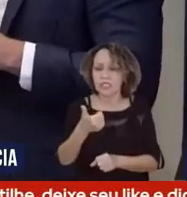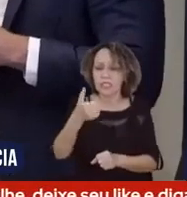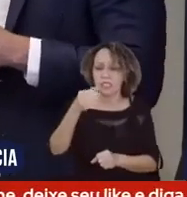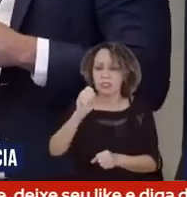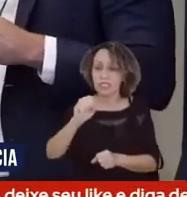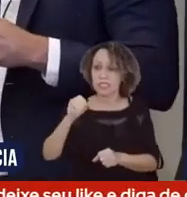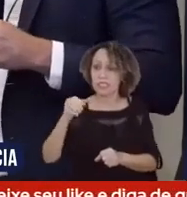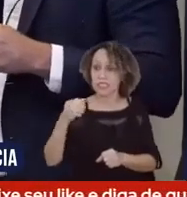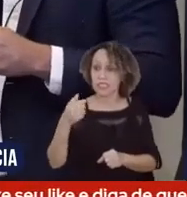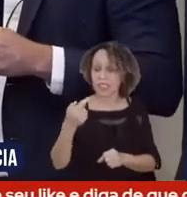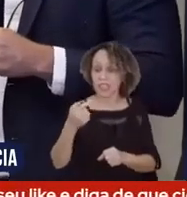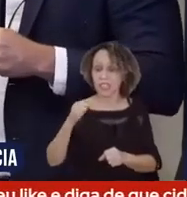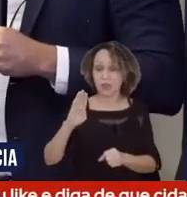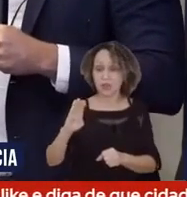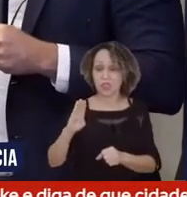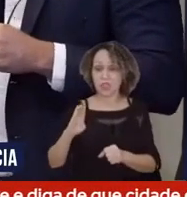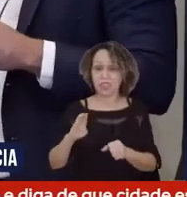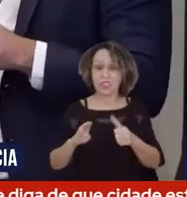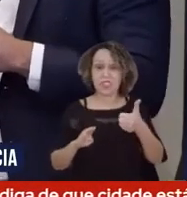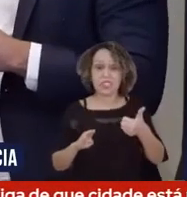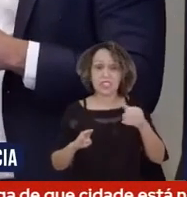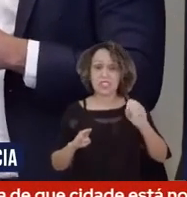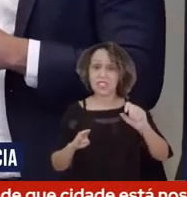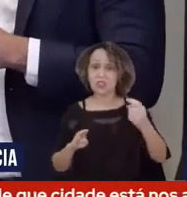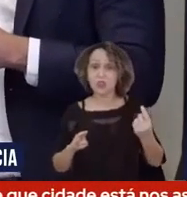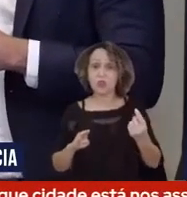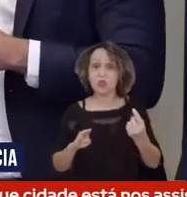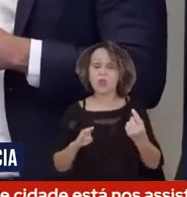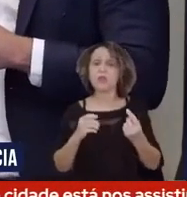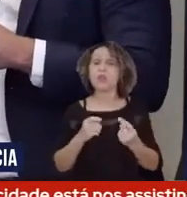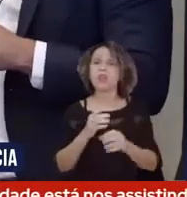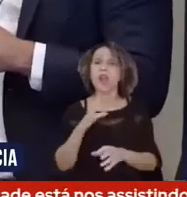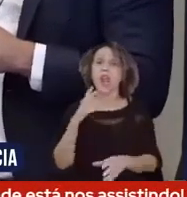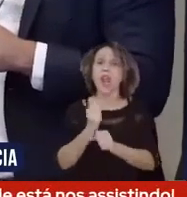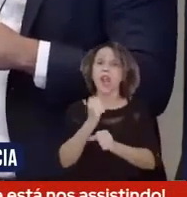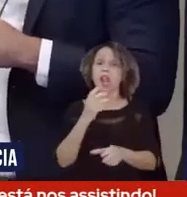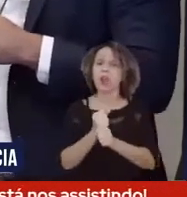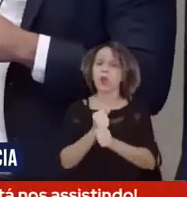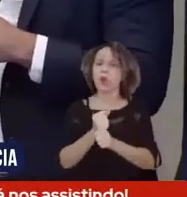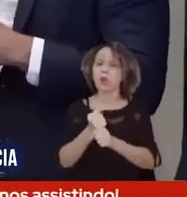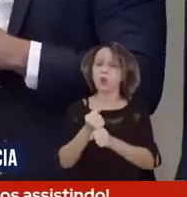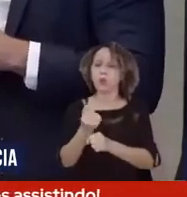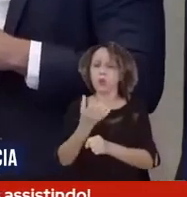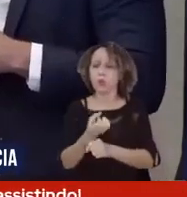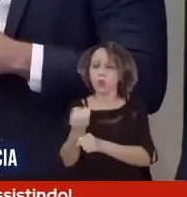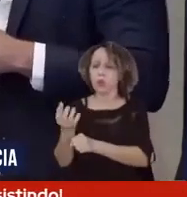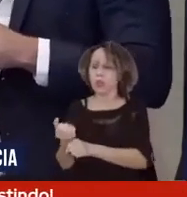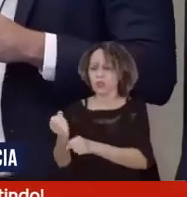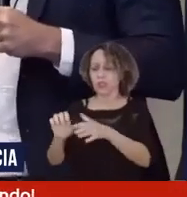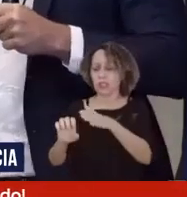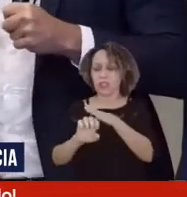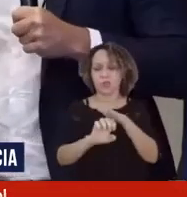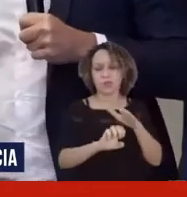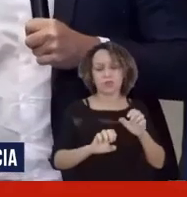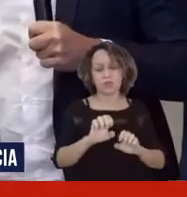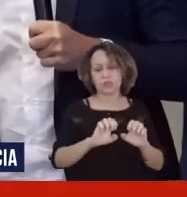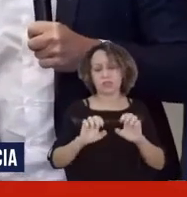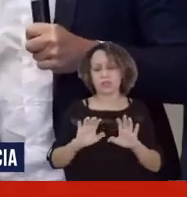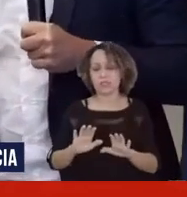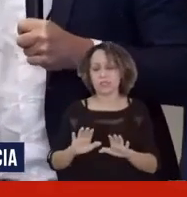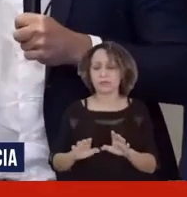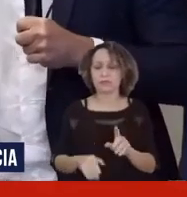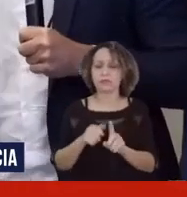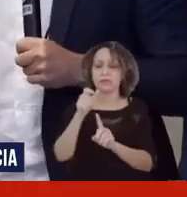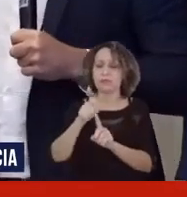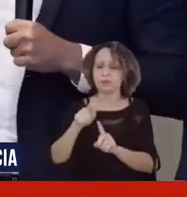dividendos. Cadê o investimento? Gabriele, nosso estrela, a gente não teria